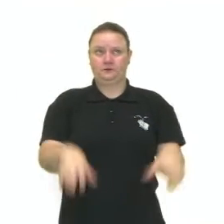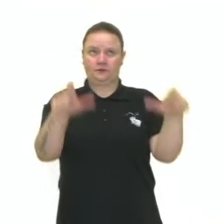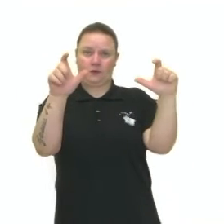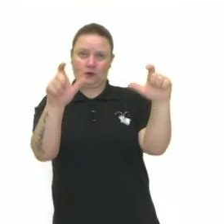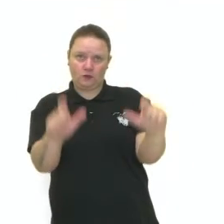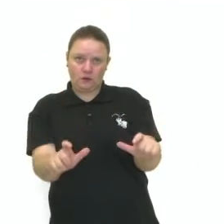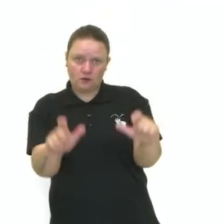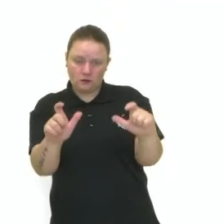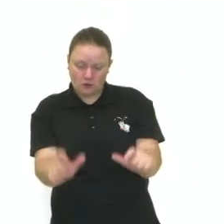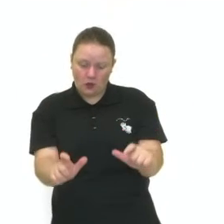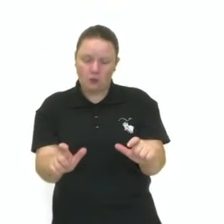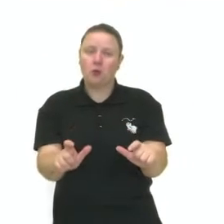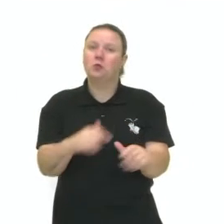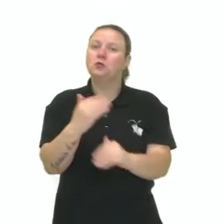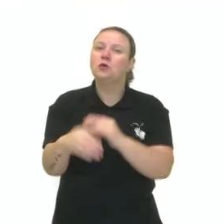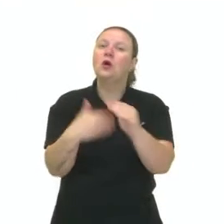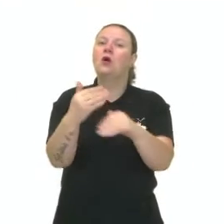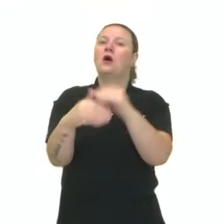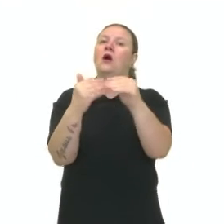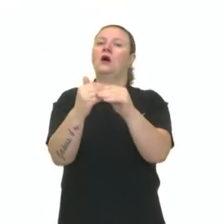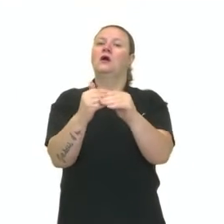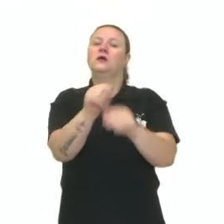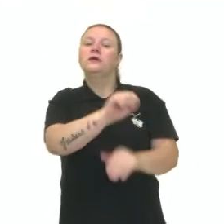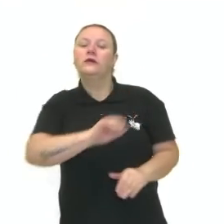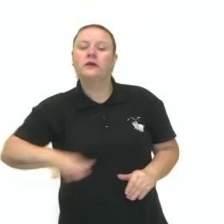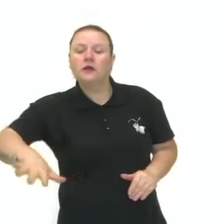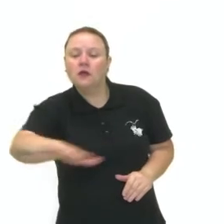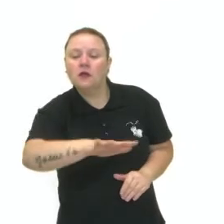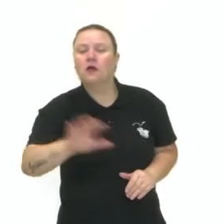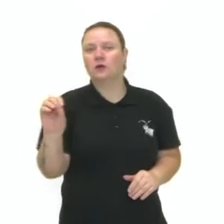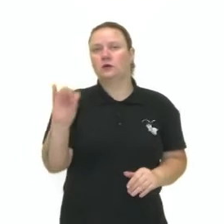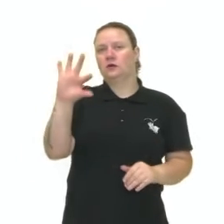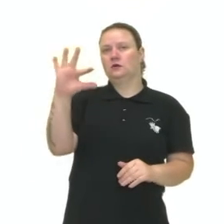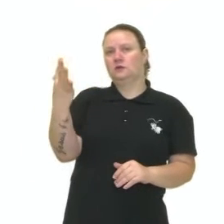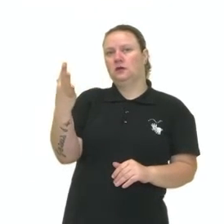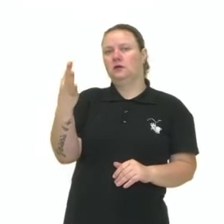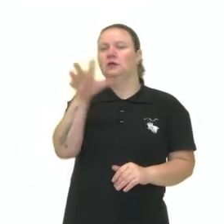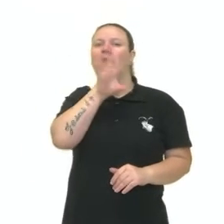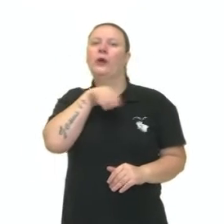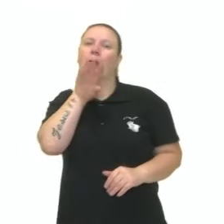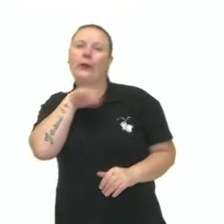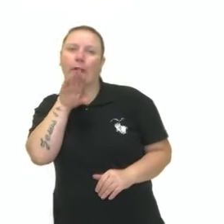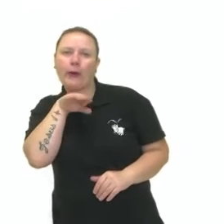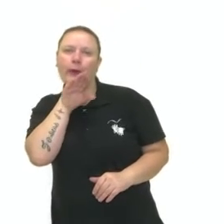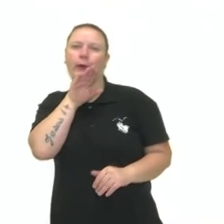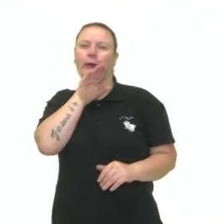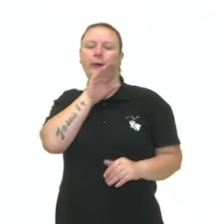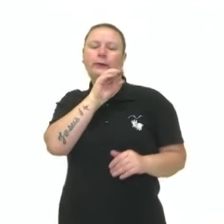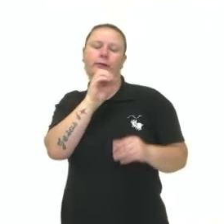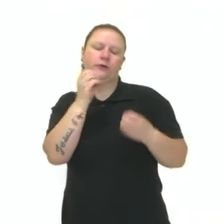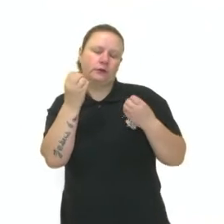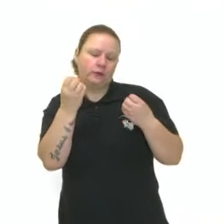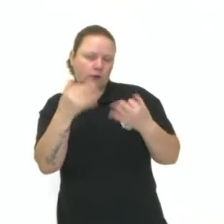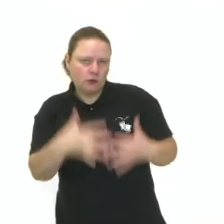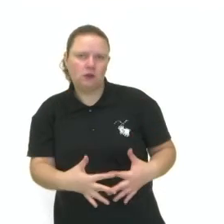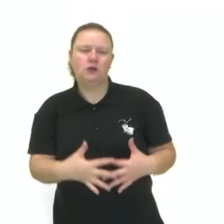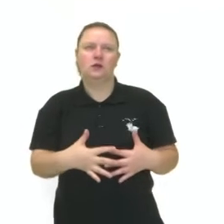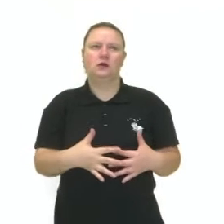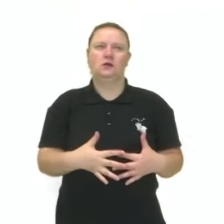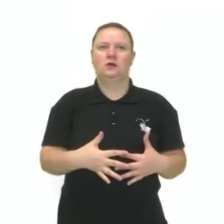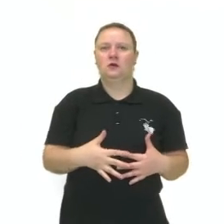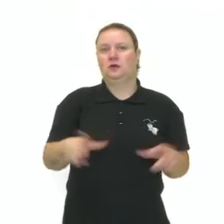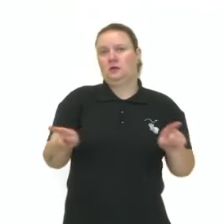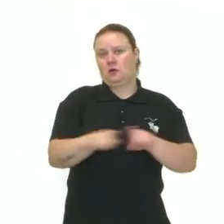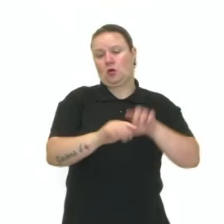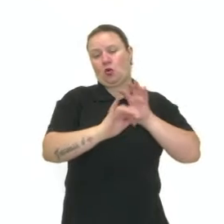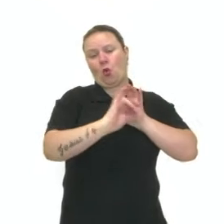é onde se desenvolve a narrativa, né? E pelo fato do conto ser uma narrativa breve, não é possível